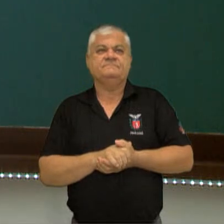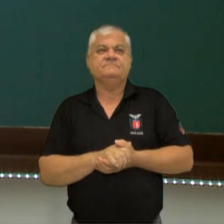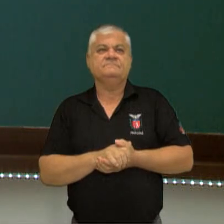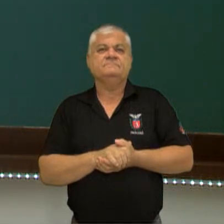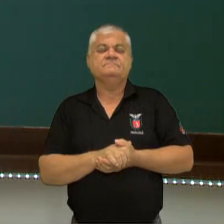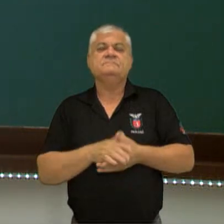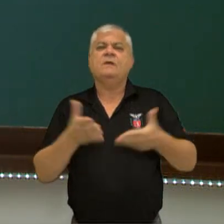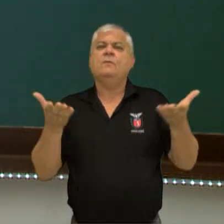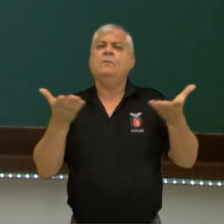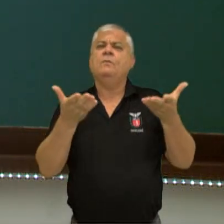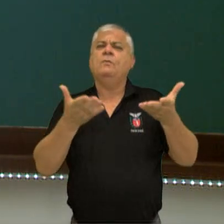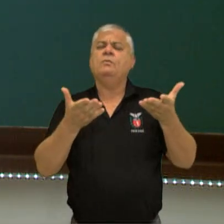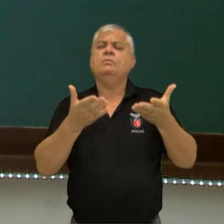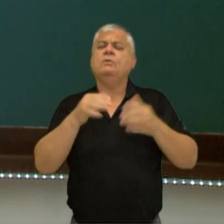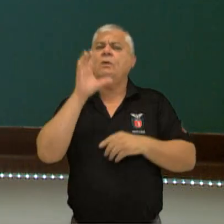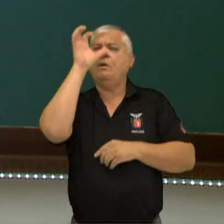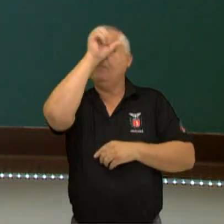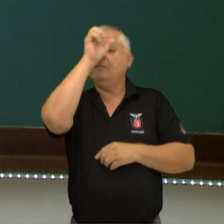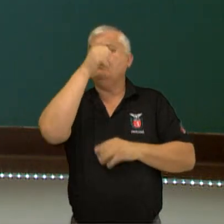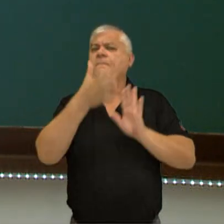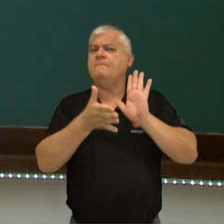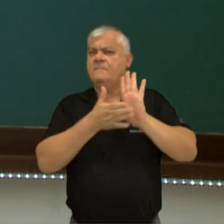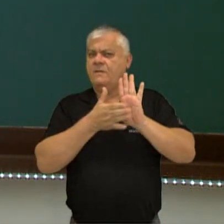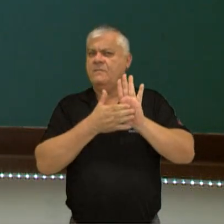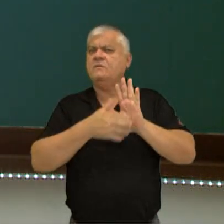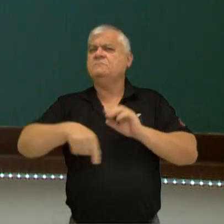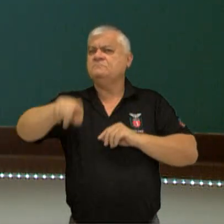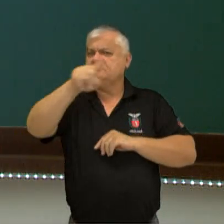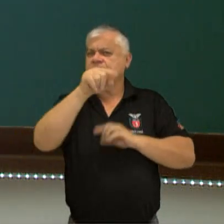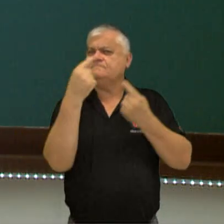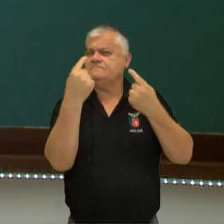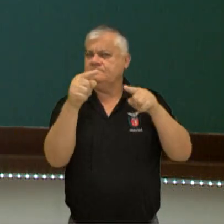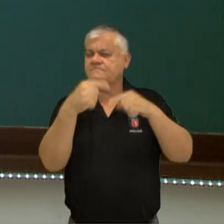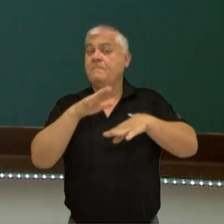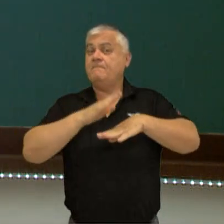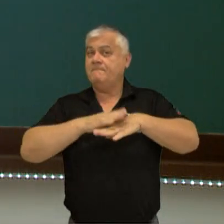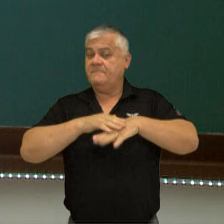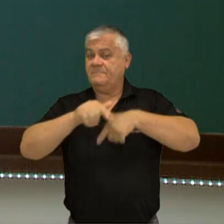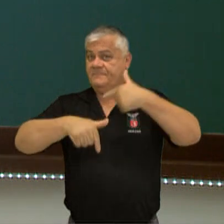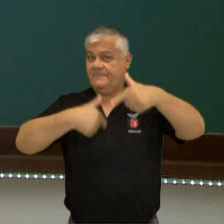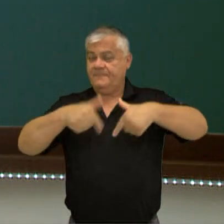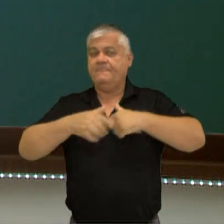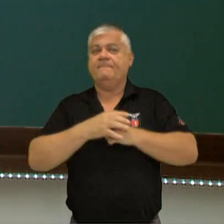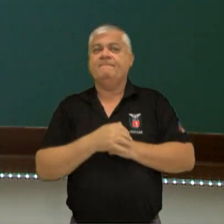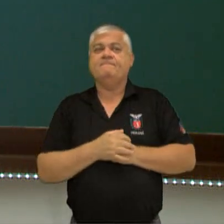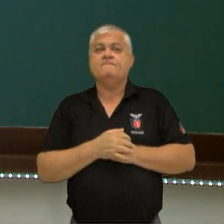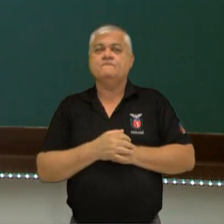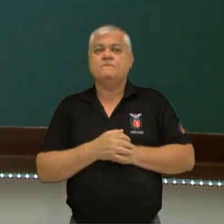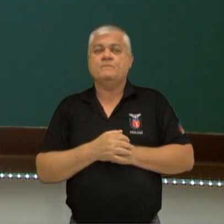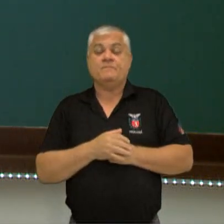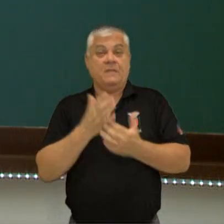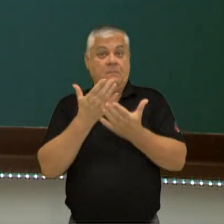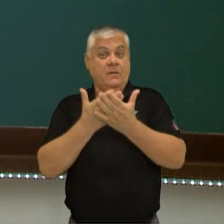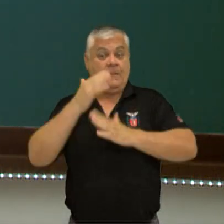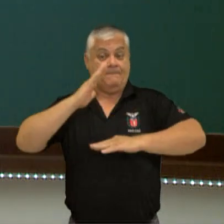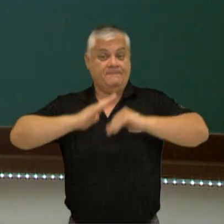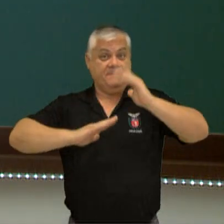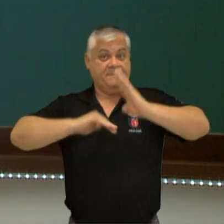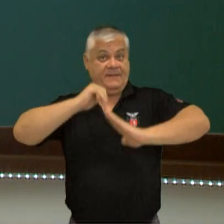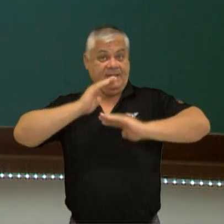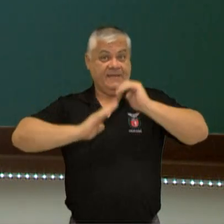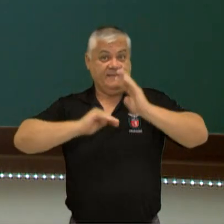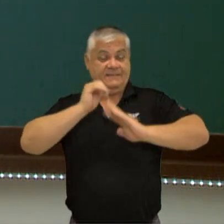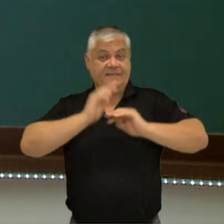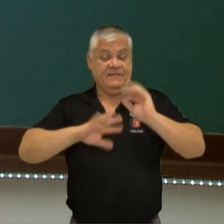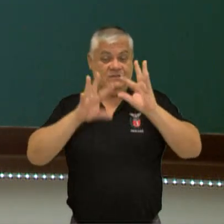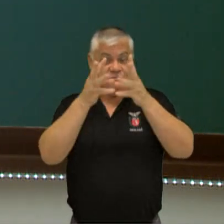Na aula de hoje, então, eu tenho uma proposta para vocês em relação ao mão na massa. Olha só, uma aula prática de